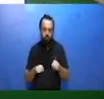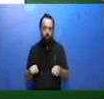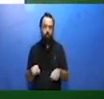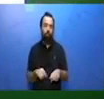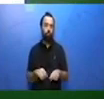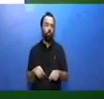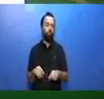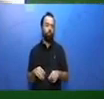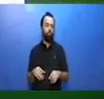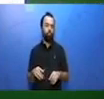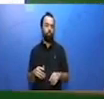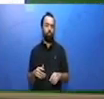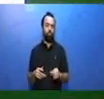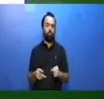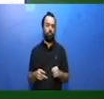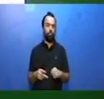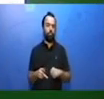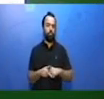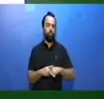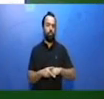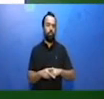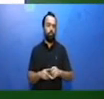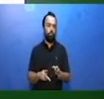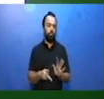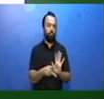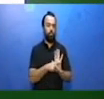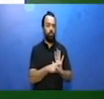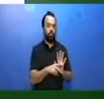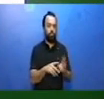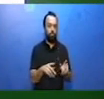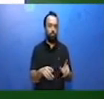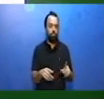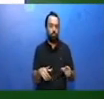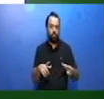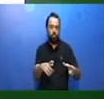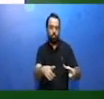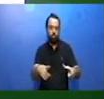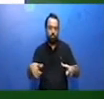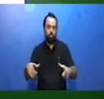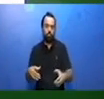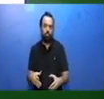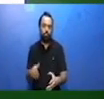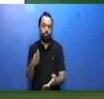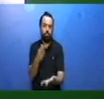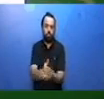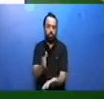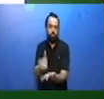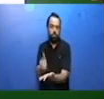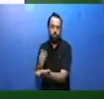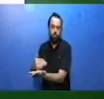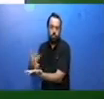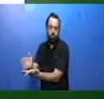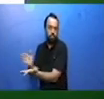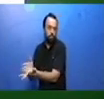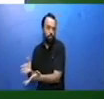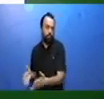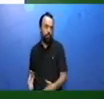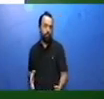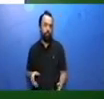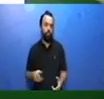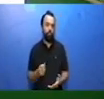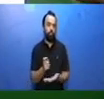proprietário de uma extensão de terra resolve dividi-la em lotes ou terrenos. E antes de vendê-lo, consegue fazer, ó, que